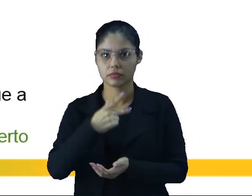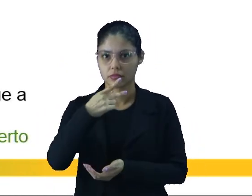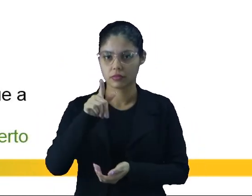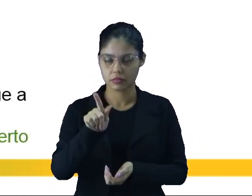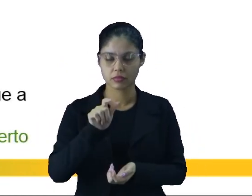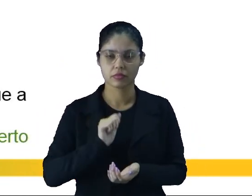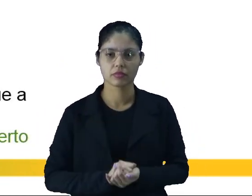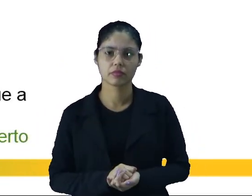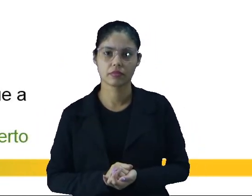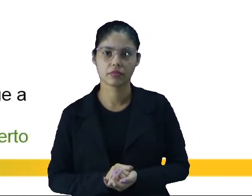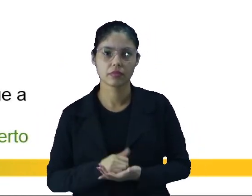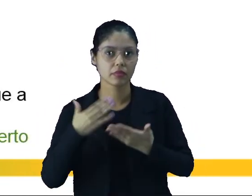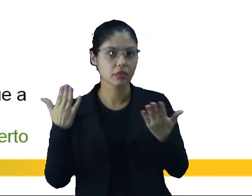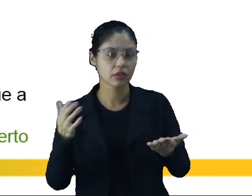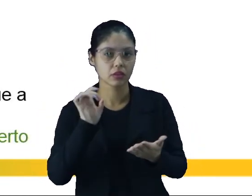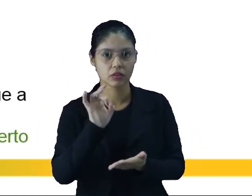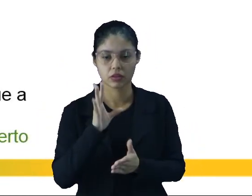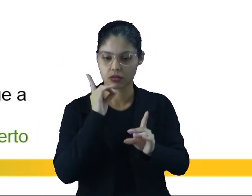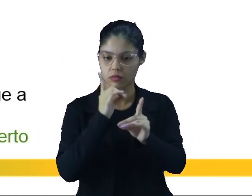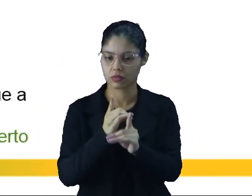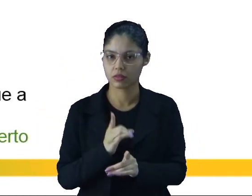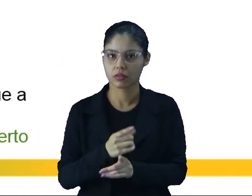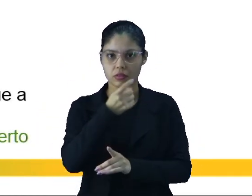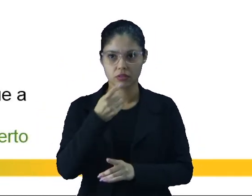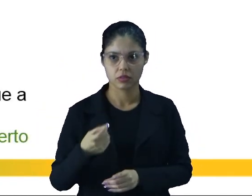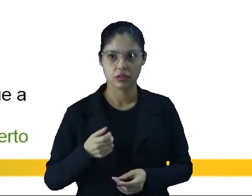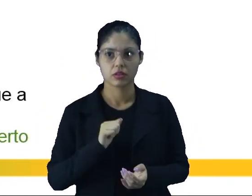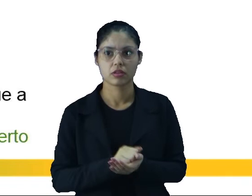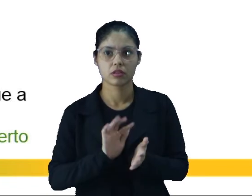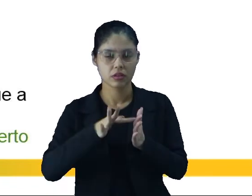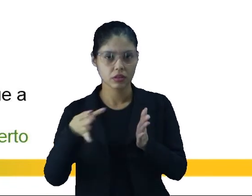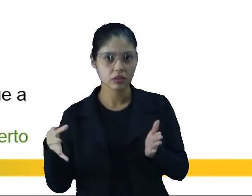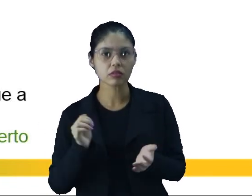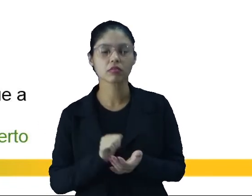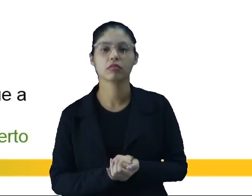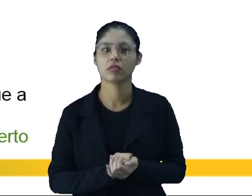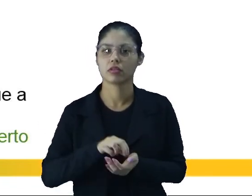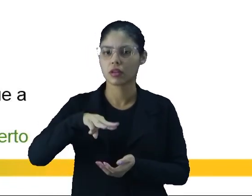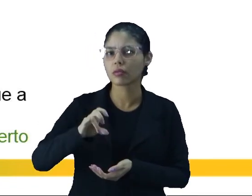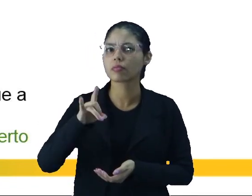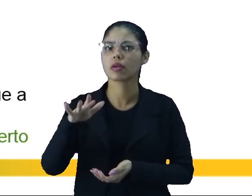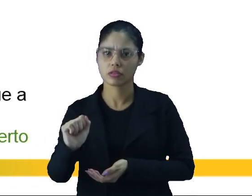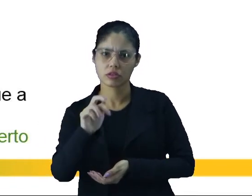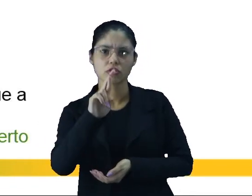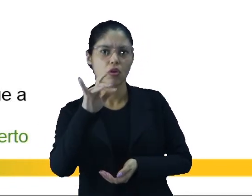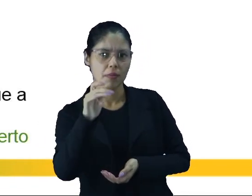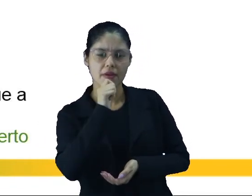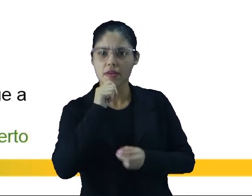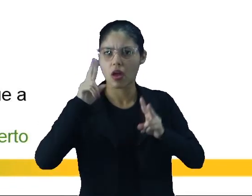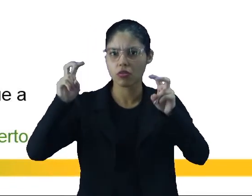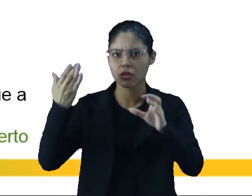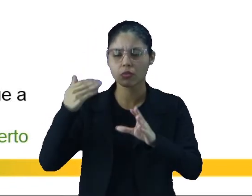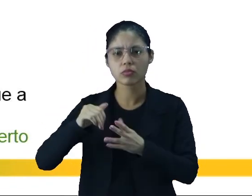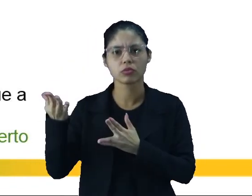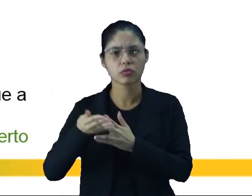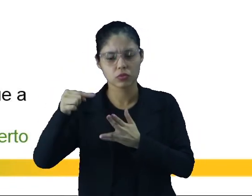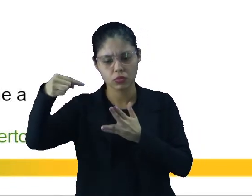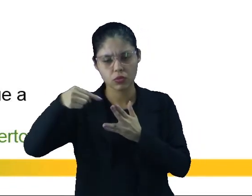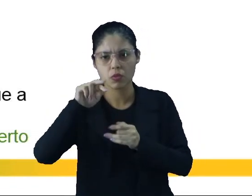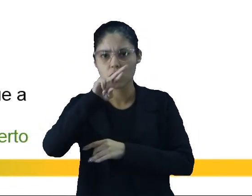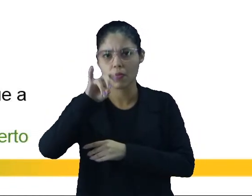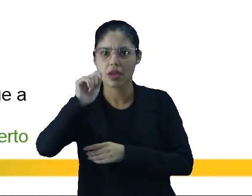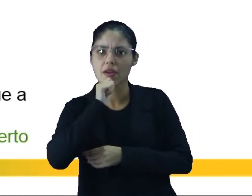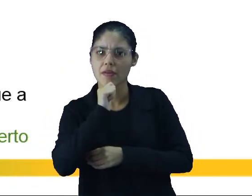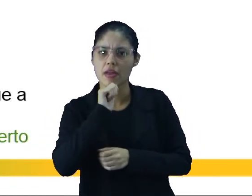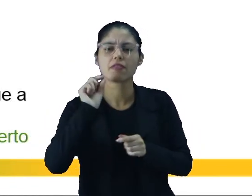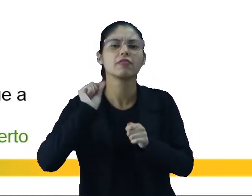PG. Então é só encontrar o valor de x em função da média geométrica, que é o termo do meio. Então o